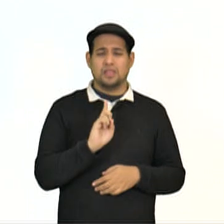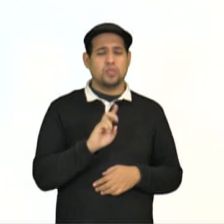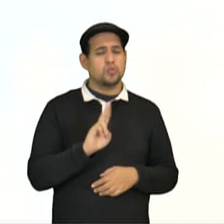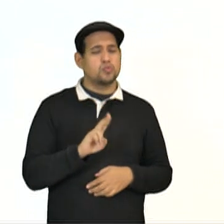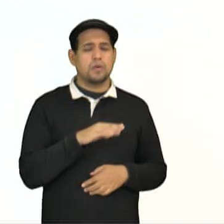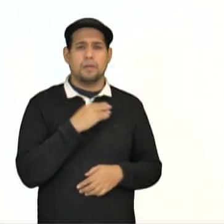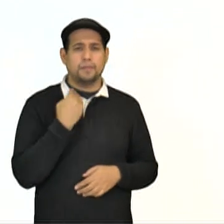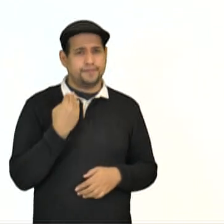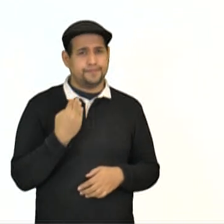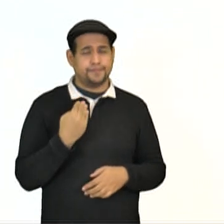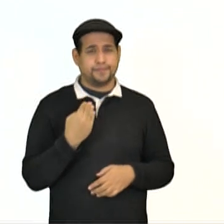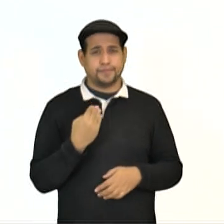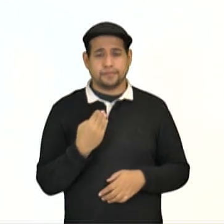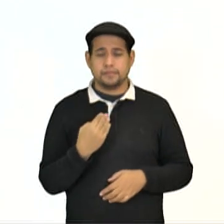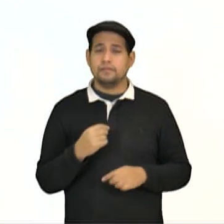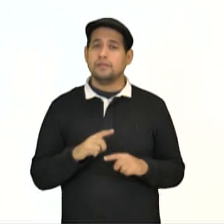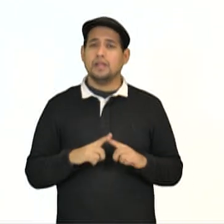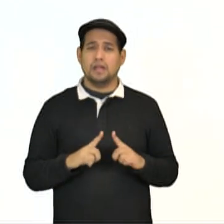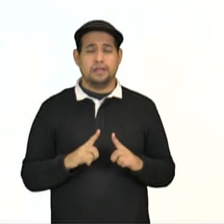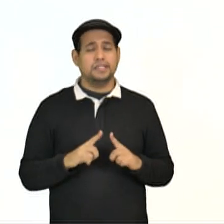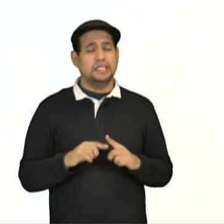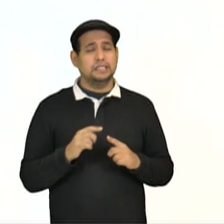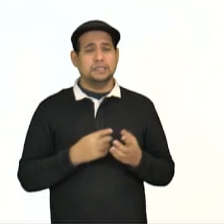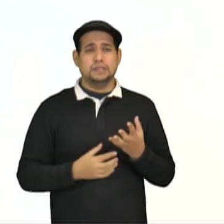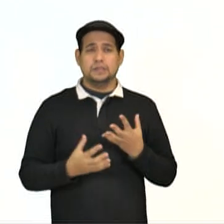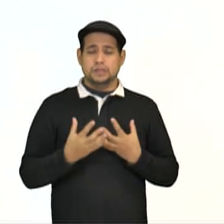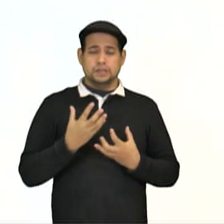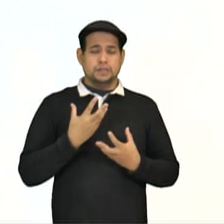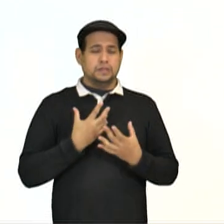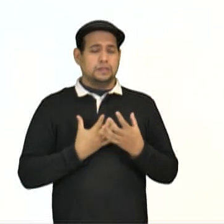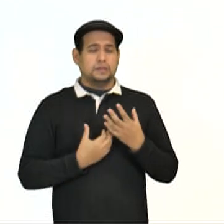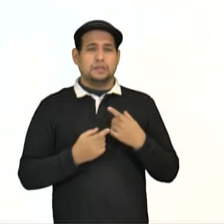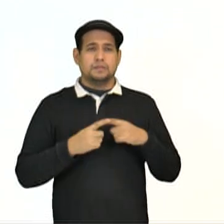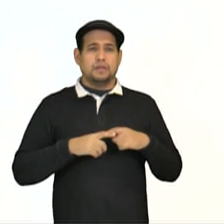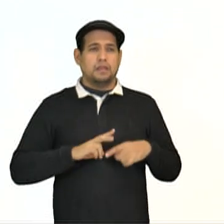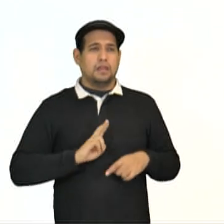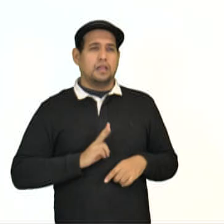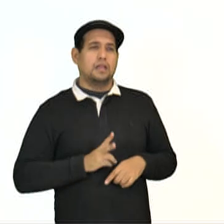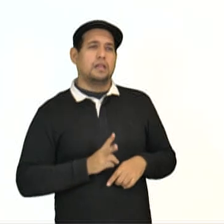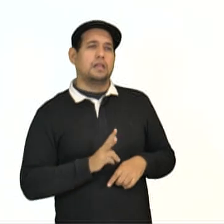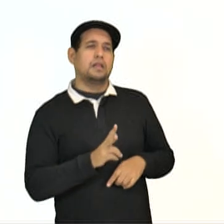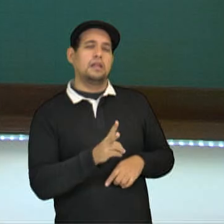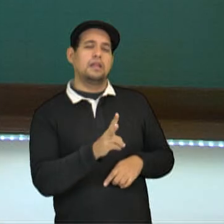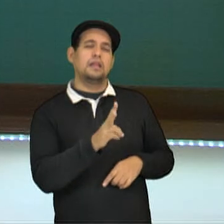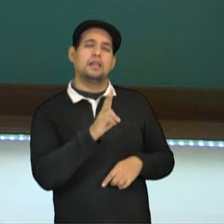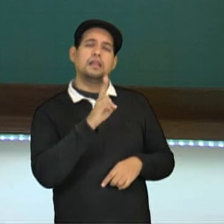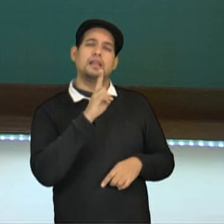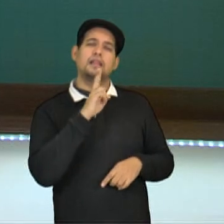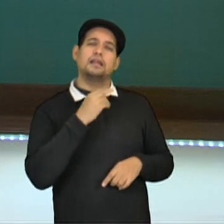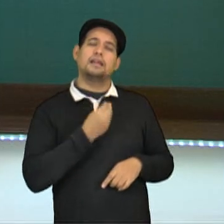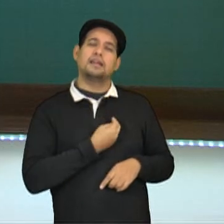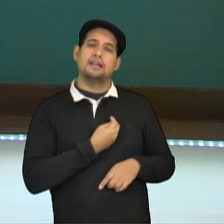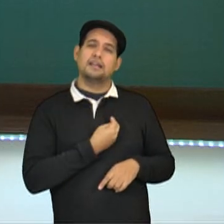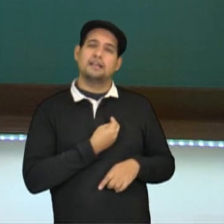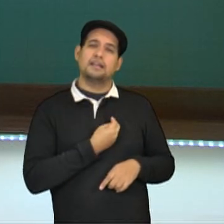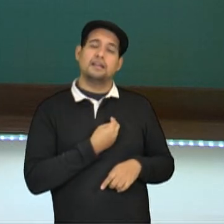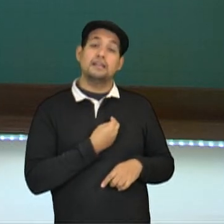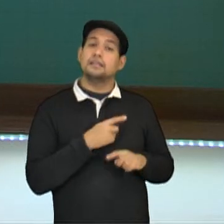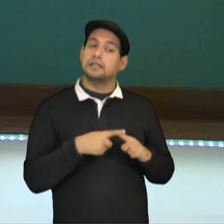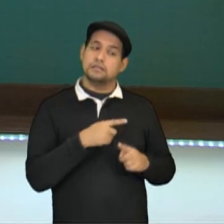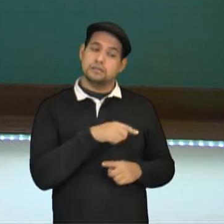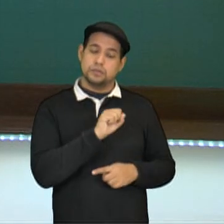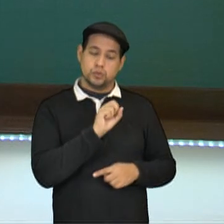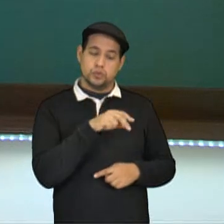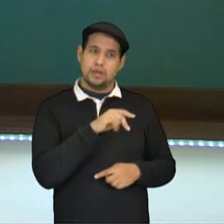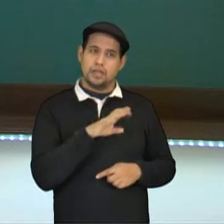imortal, posto que é chama, mas que seja infinito enquanto dure. Então, um dos sonetos